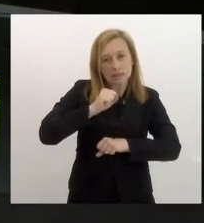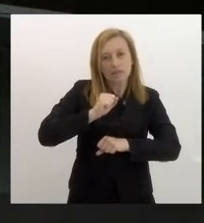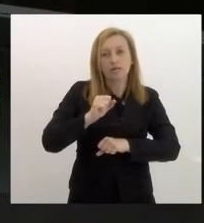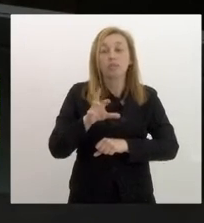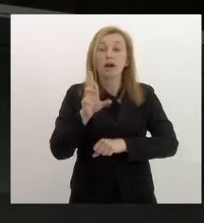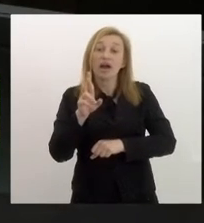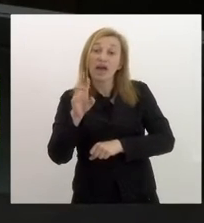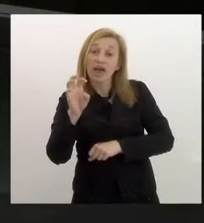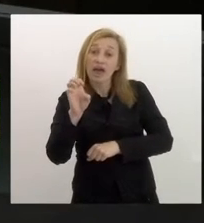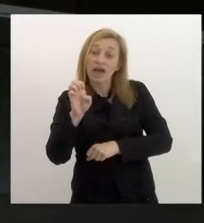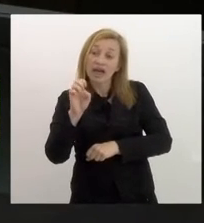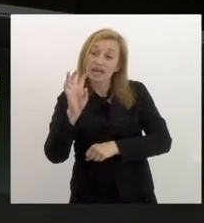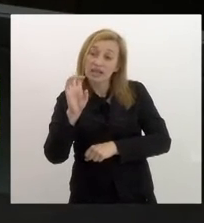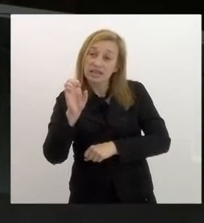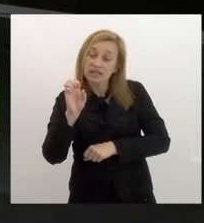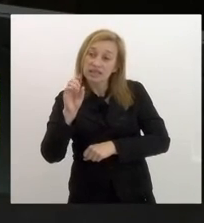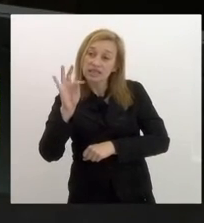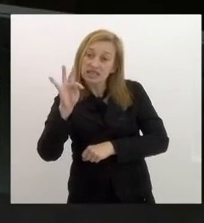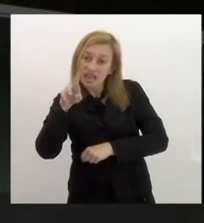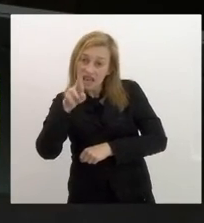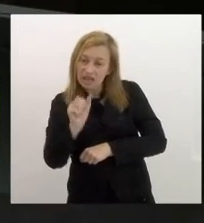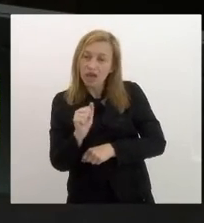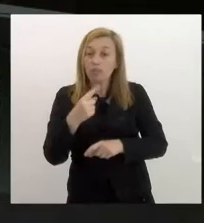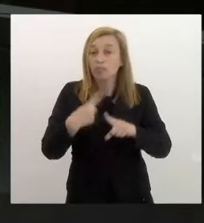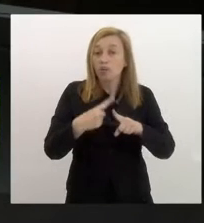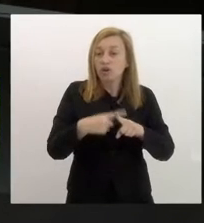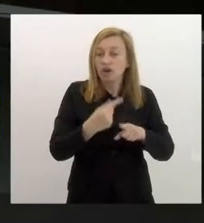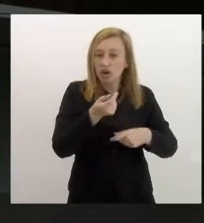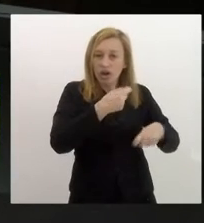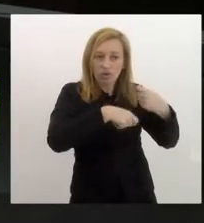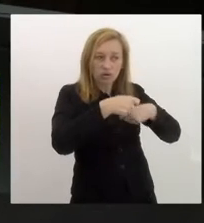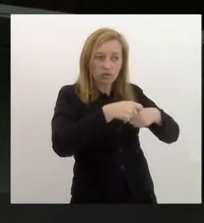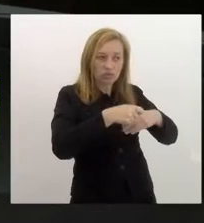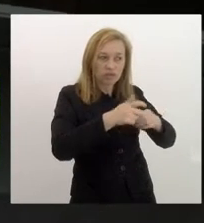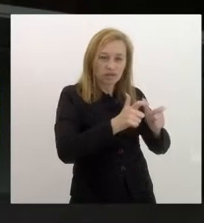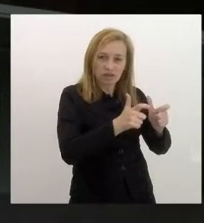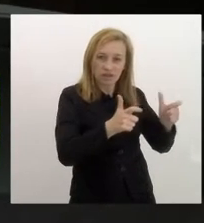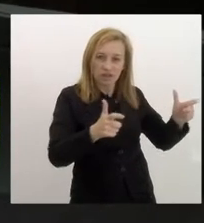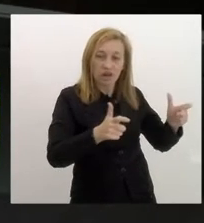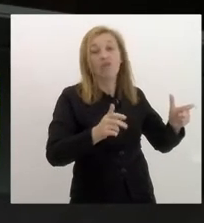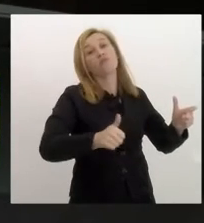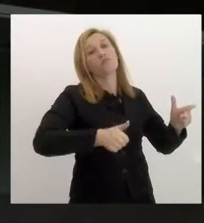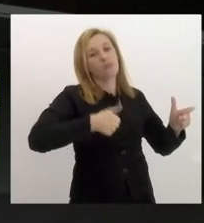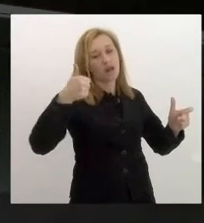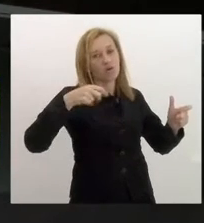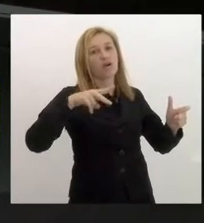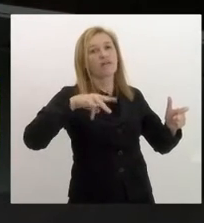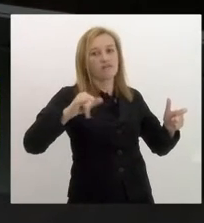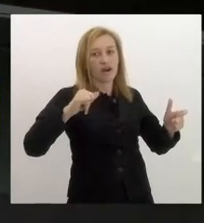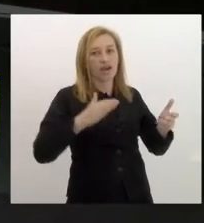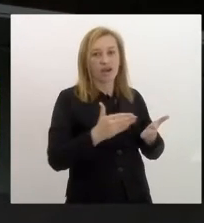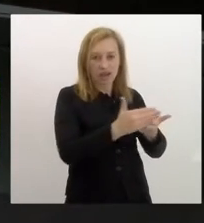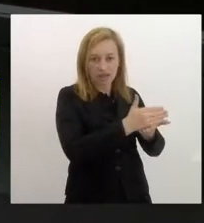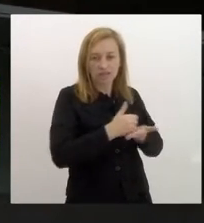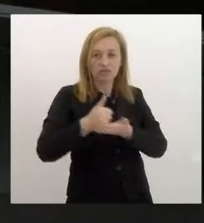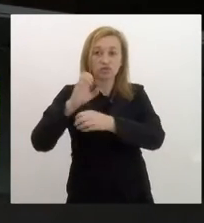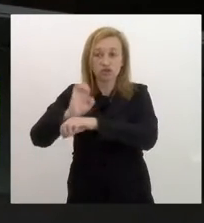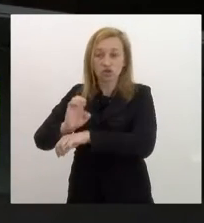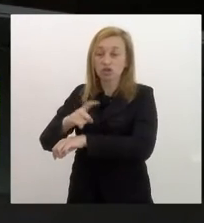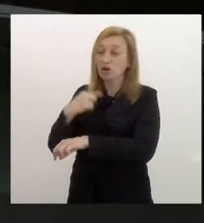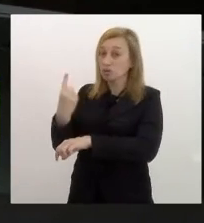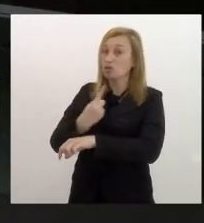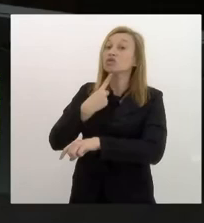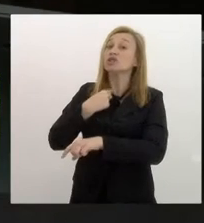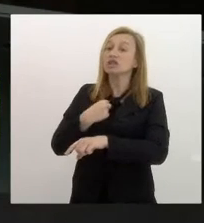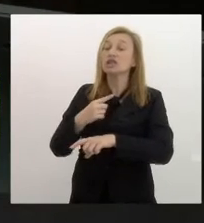para receita é porque o crescimento econômico vai melhorar as condições de arrecadação do estado e essa é a nossa